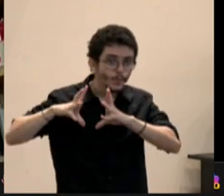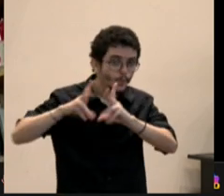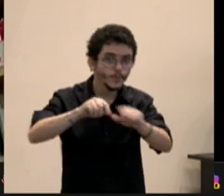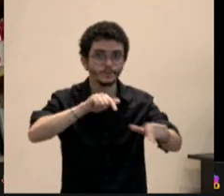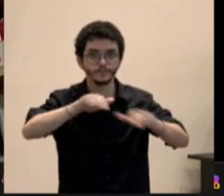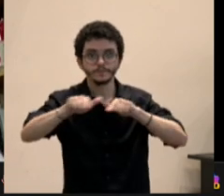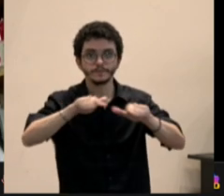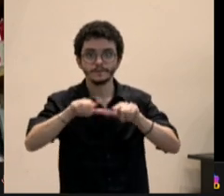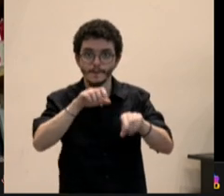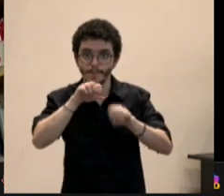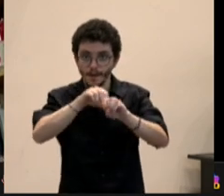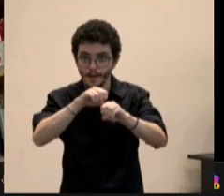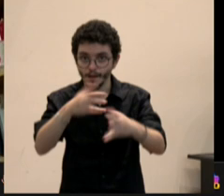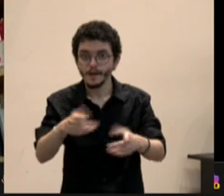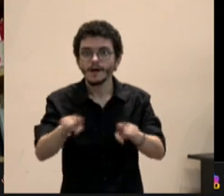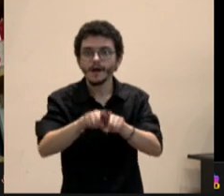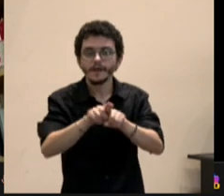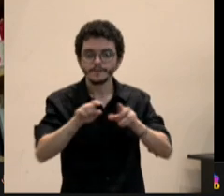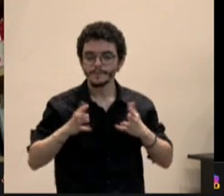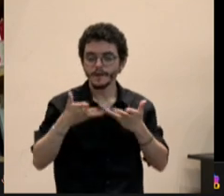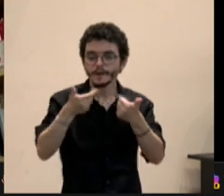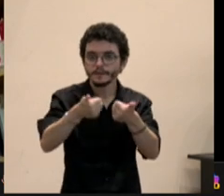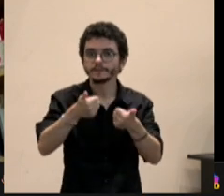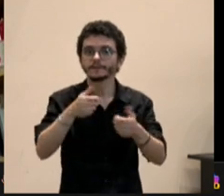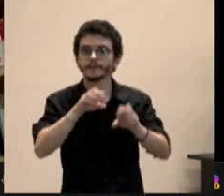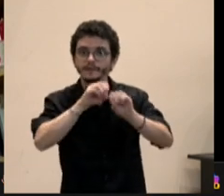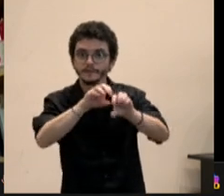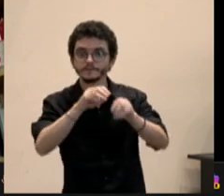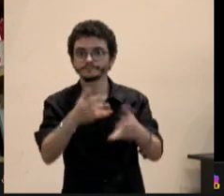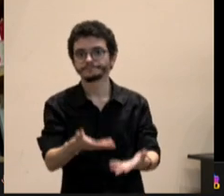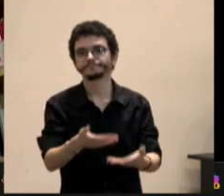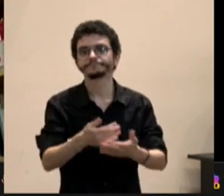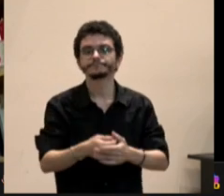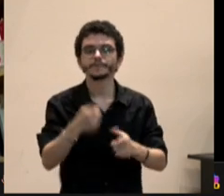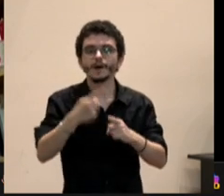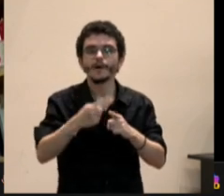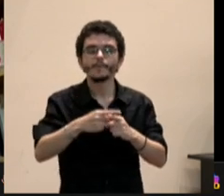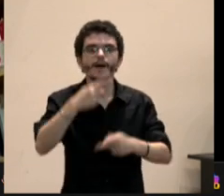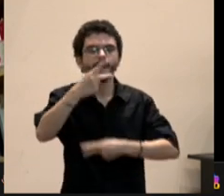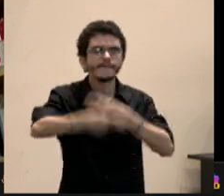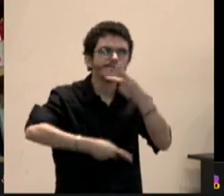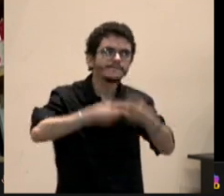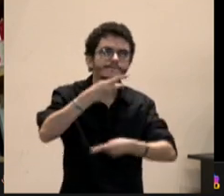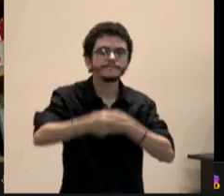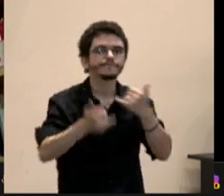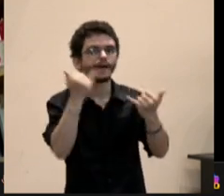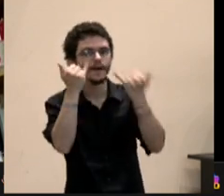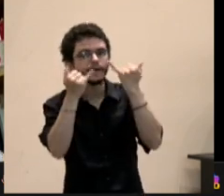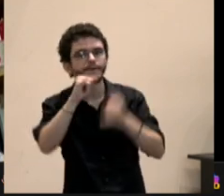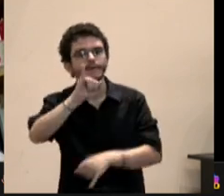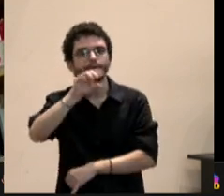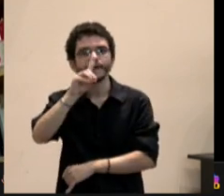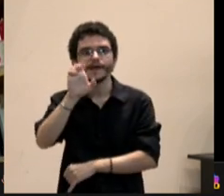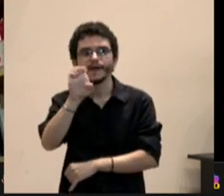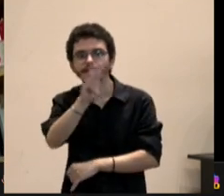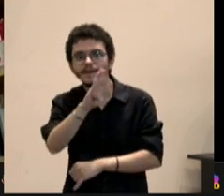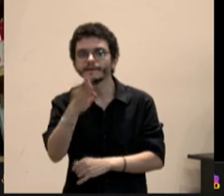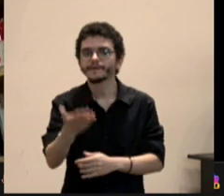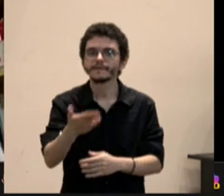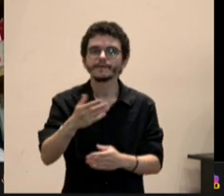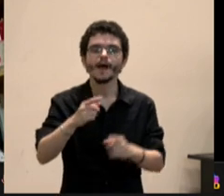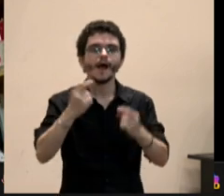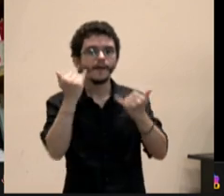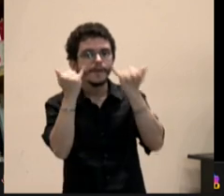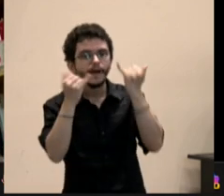em educação e qualificarmos a educação básica. Porque se fala muito nos dados do IDEB, os dados do